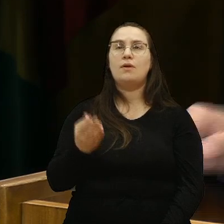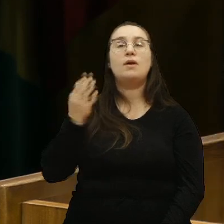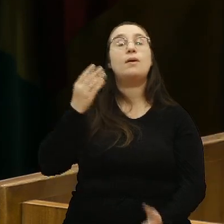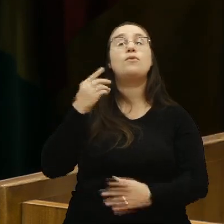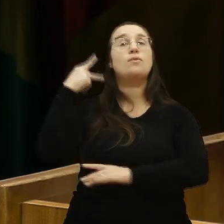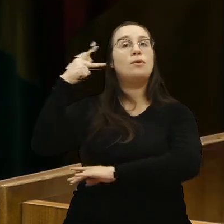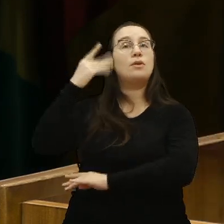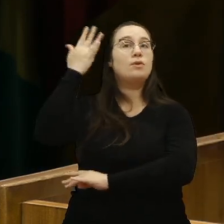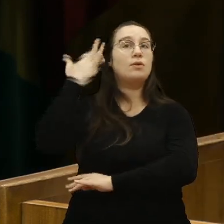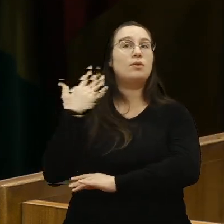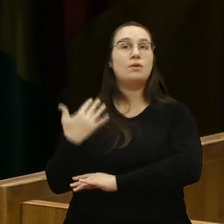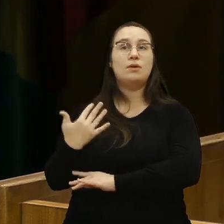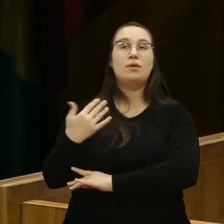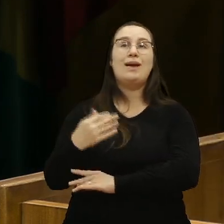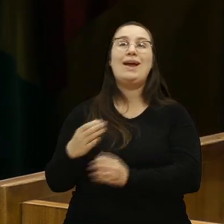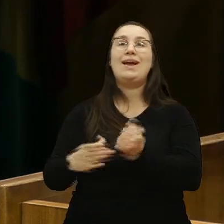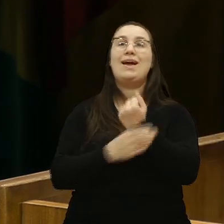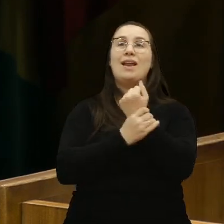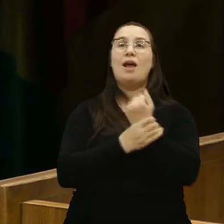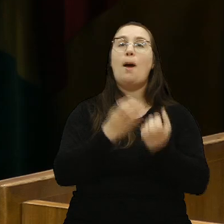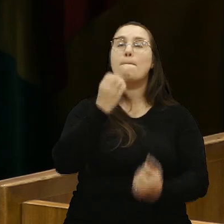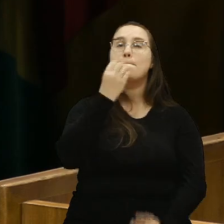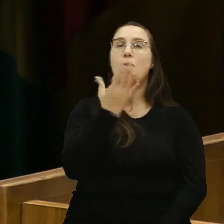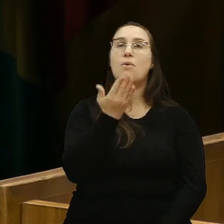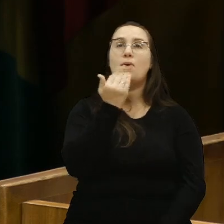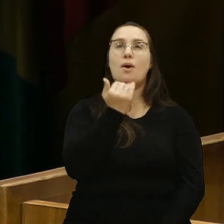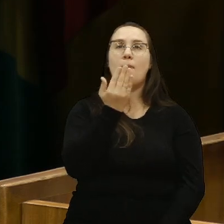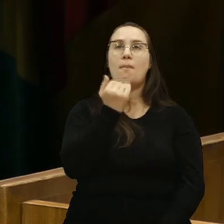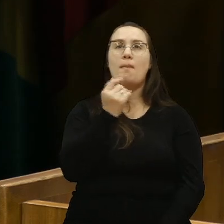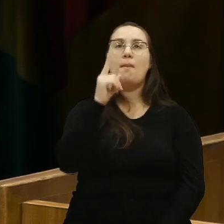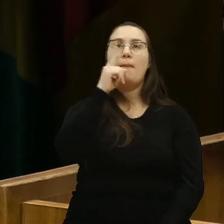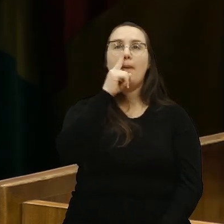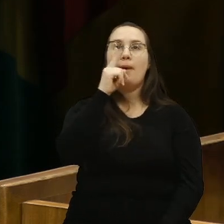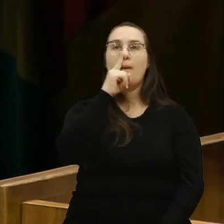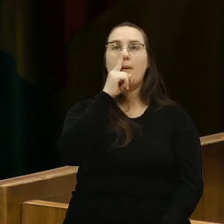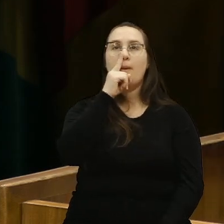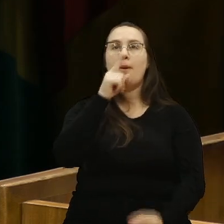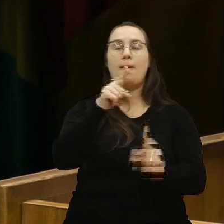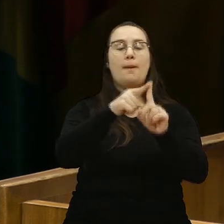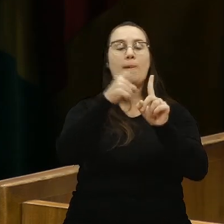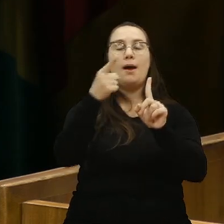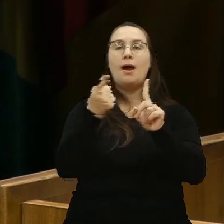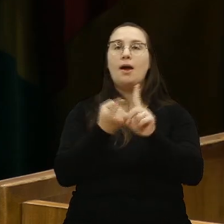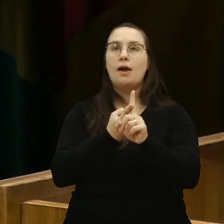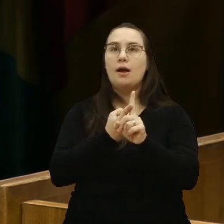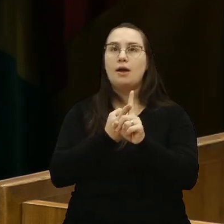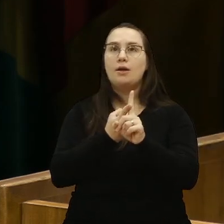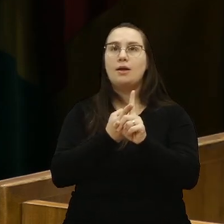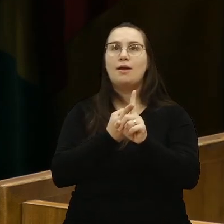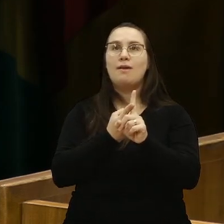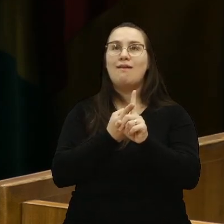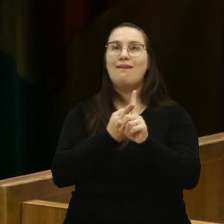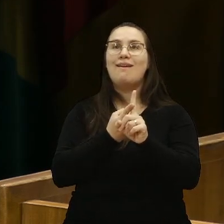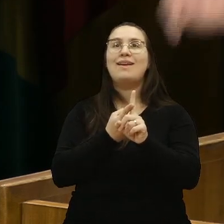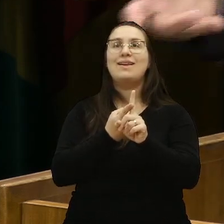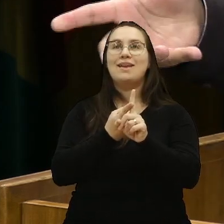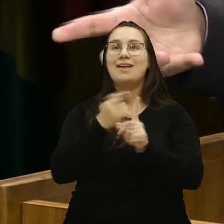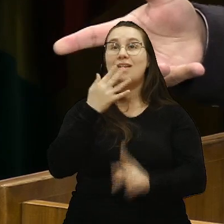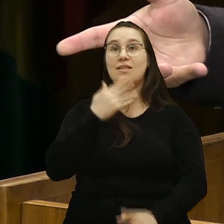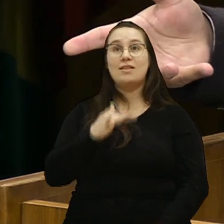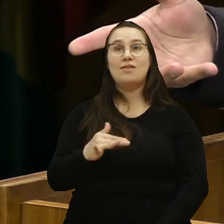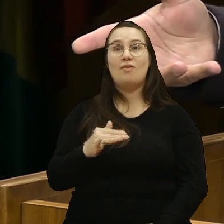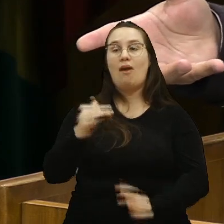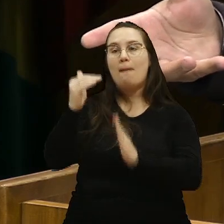Mello, garantir boa comida para as mães grávidas é sinal de que essas crianças vão ficar